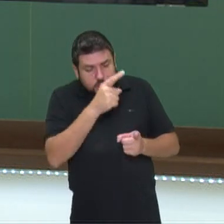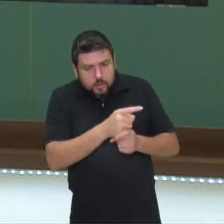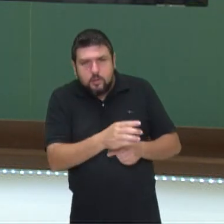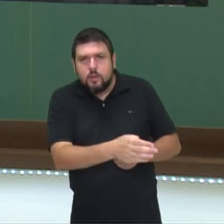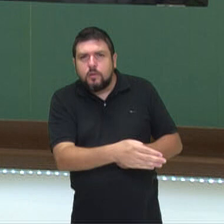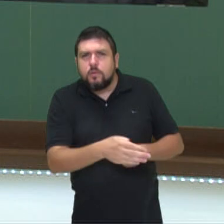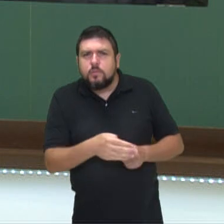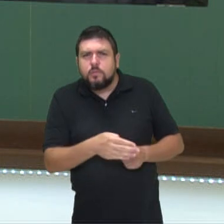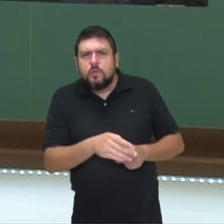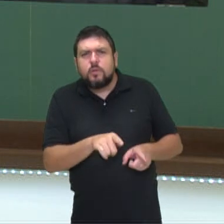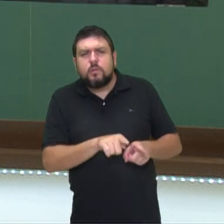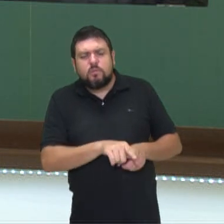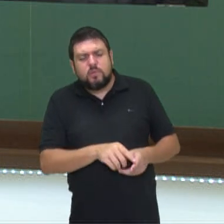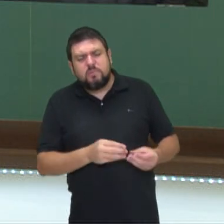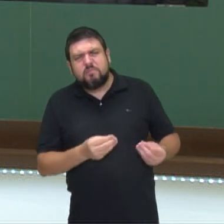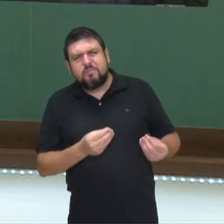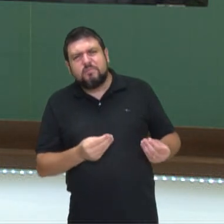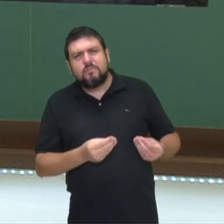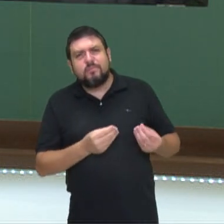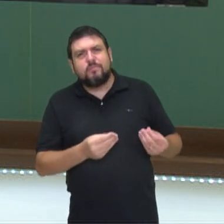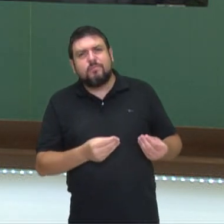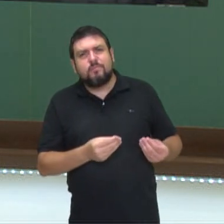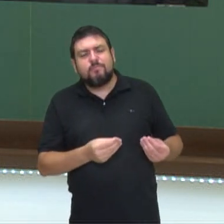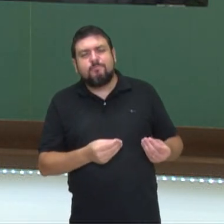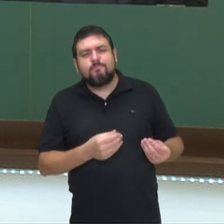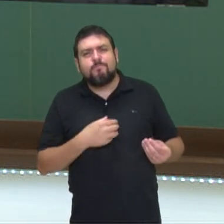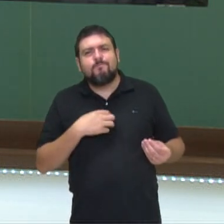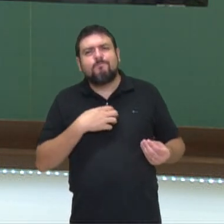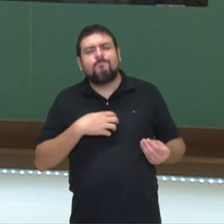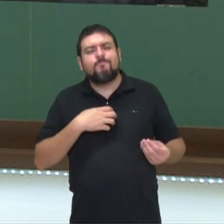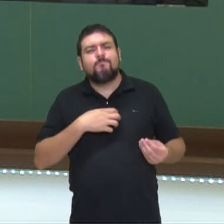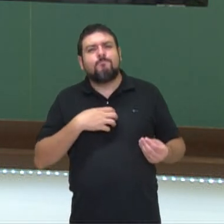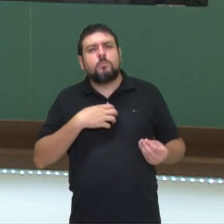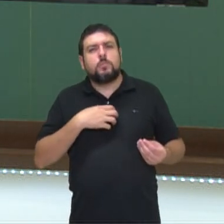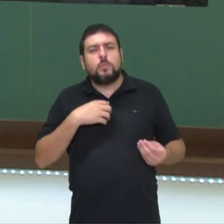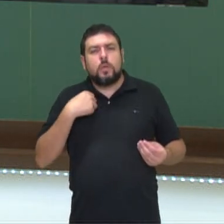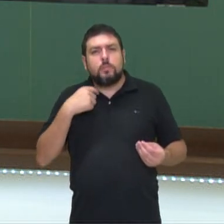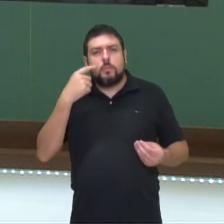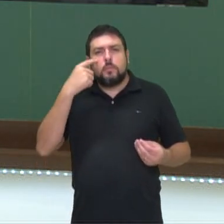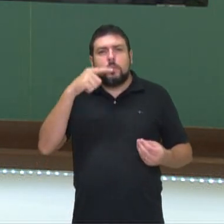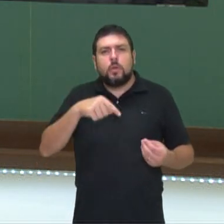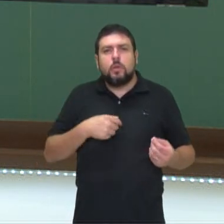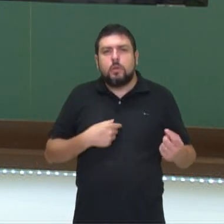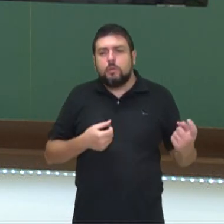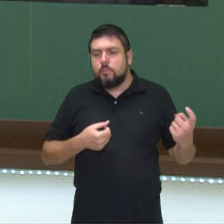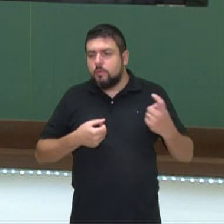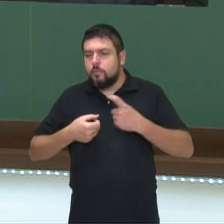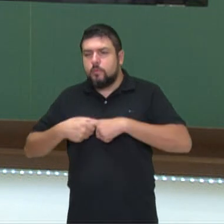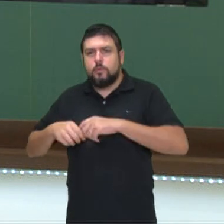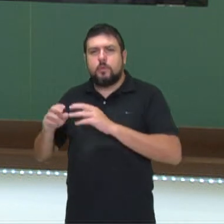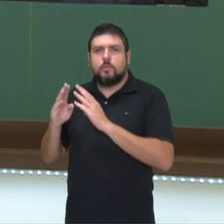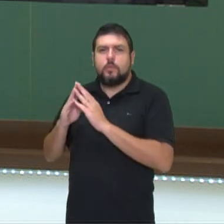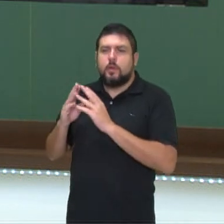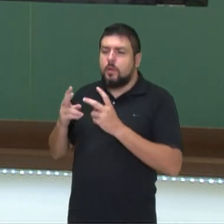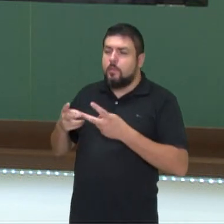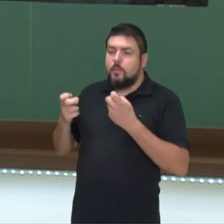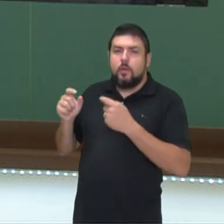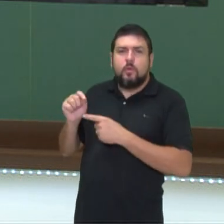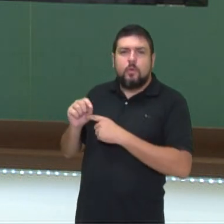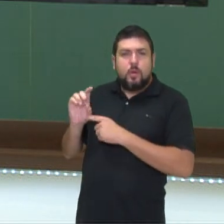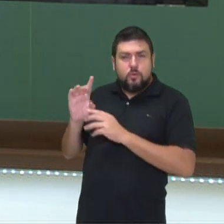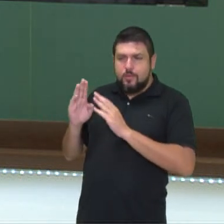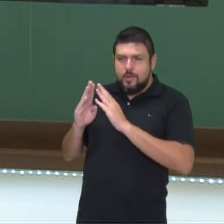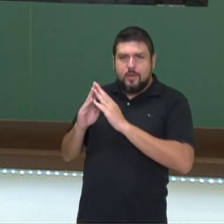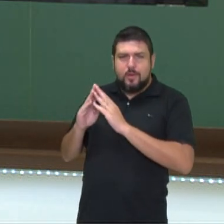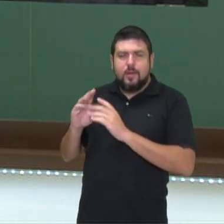também não se deu bem com os peixes, até chegar novamente no seu lar e viu que não era apenas uma casa, e sim um lar.